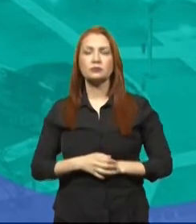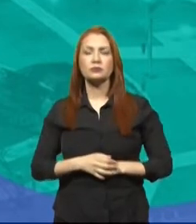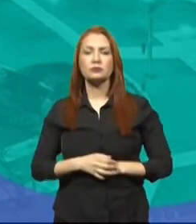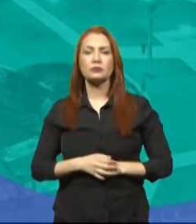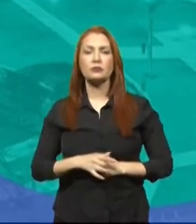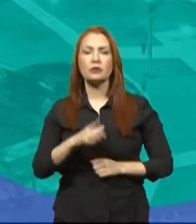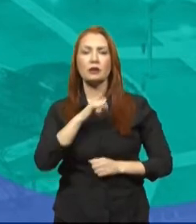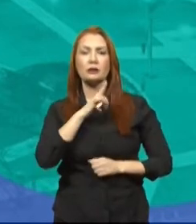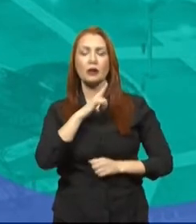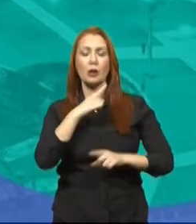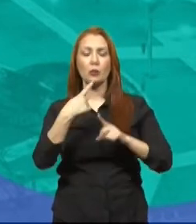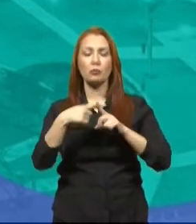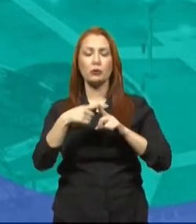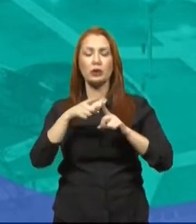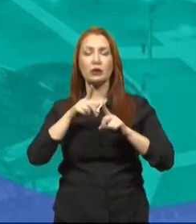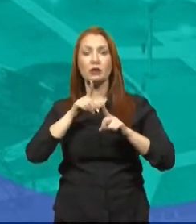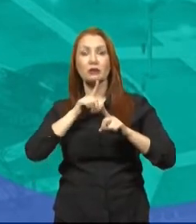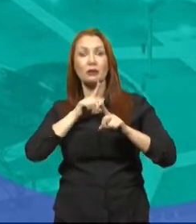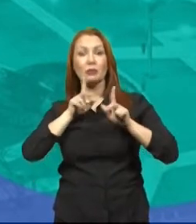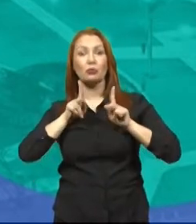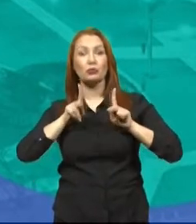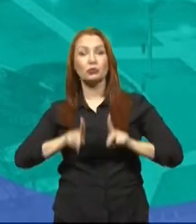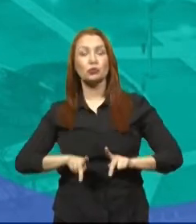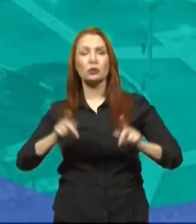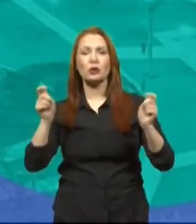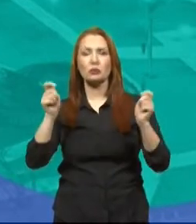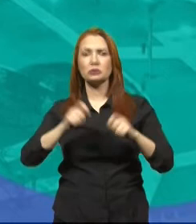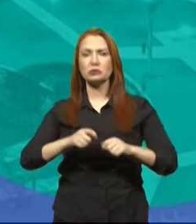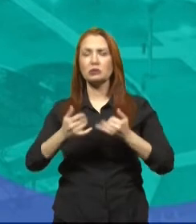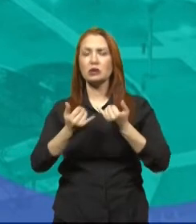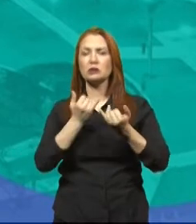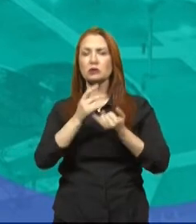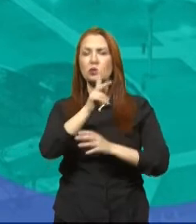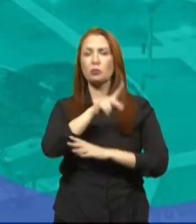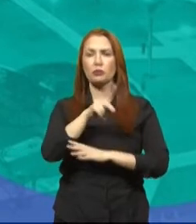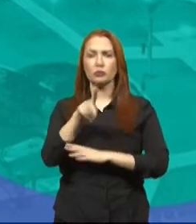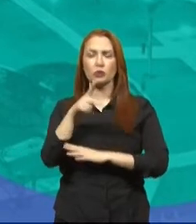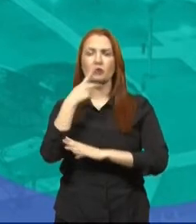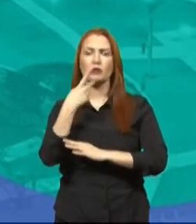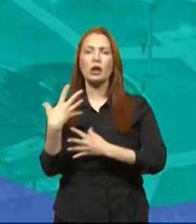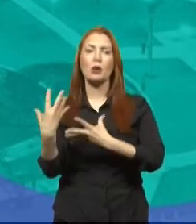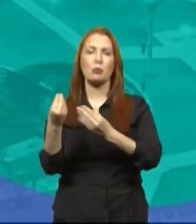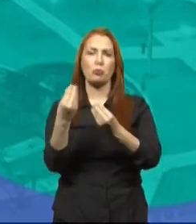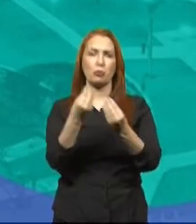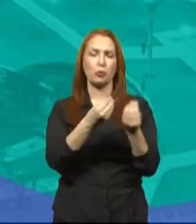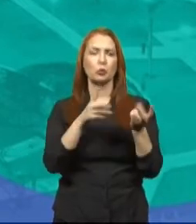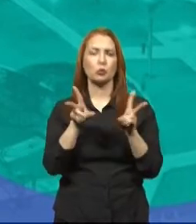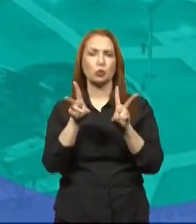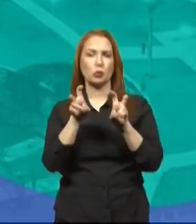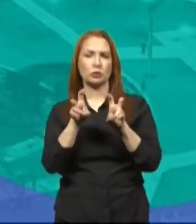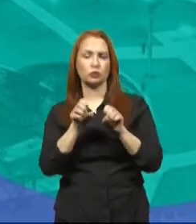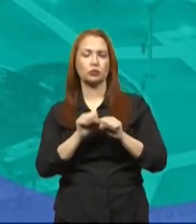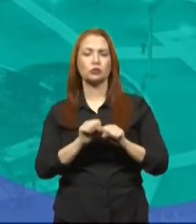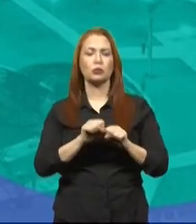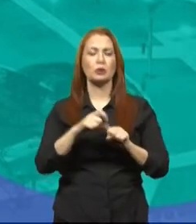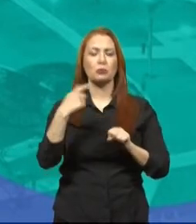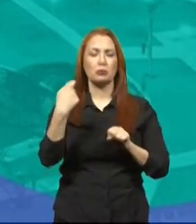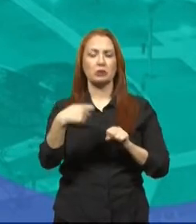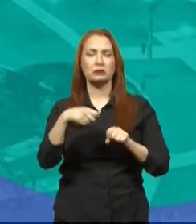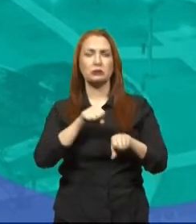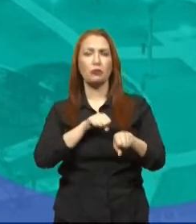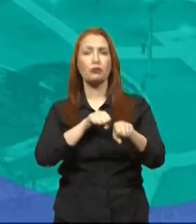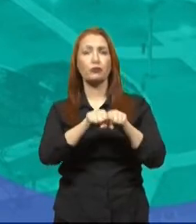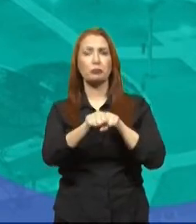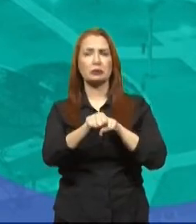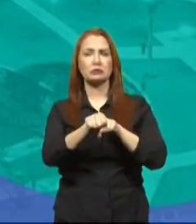pessoas capacitadas. Então, a professora Rosa Vicari fala muito sobre esse aspecto da formação de pessoal, né?